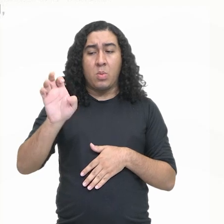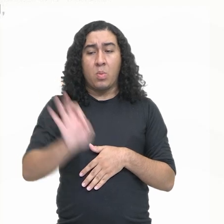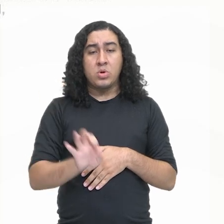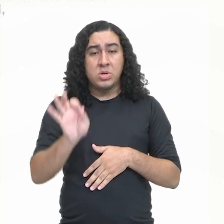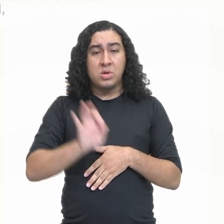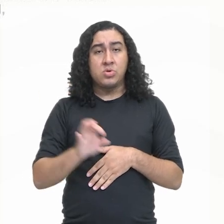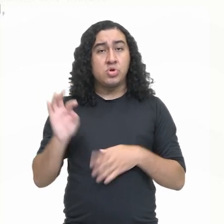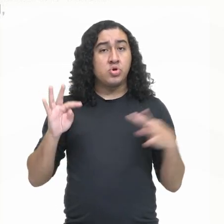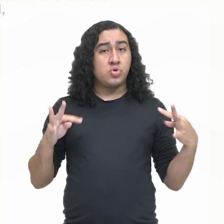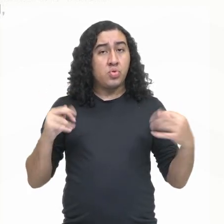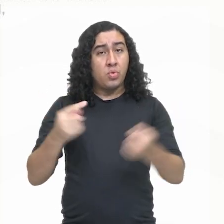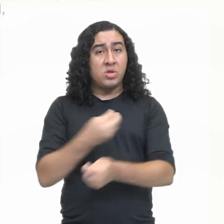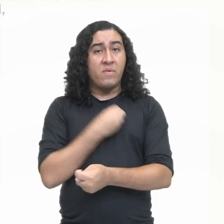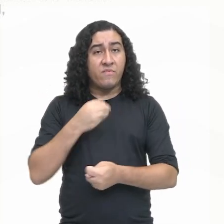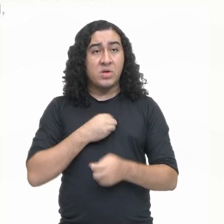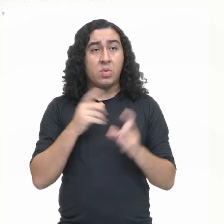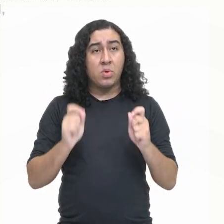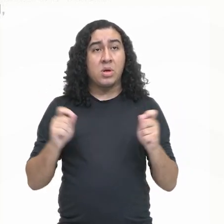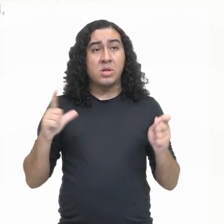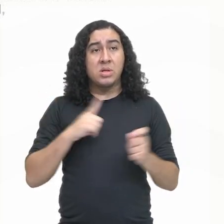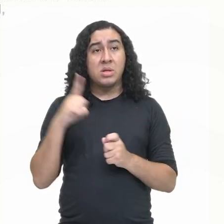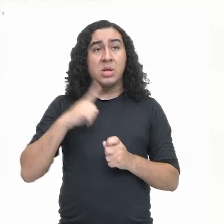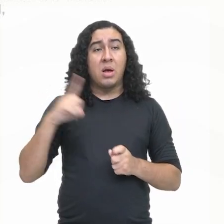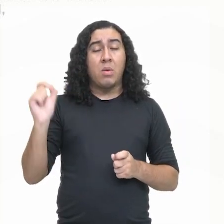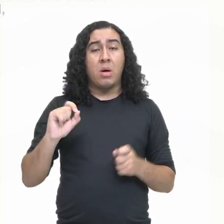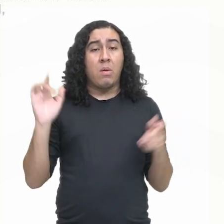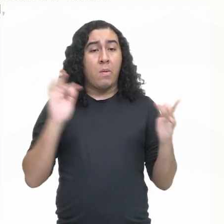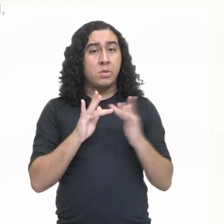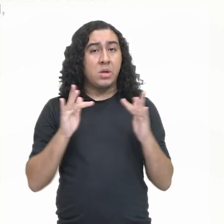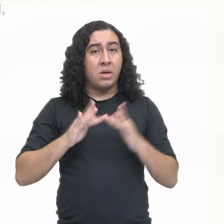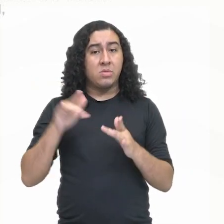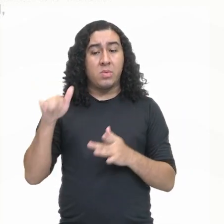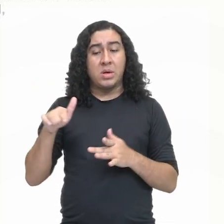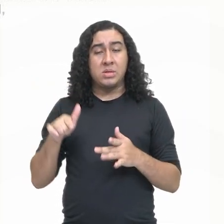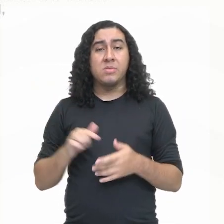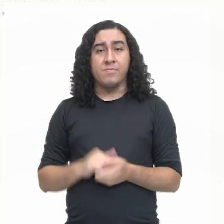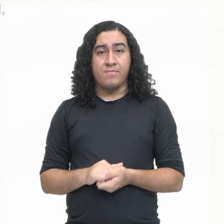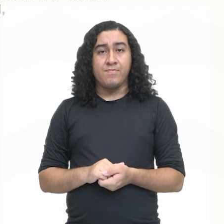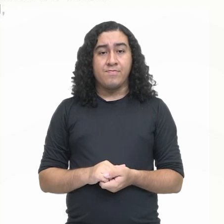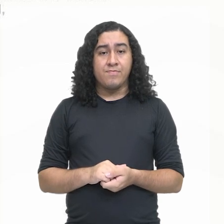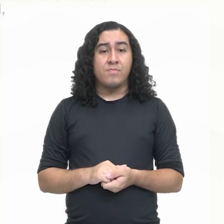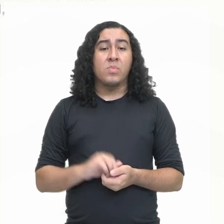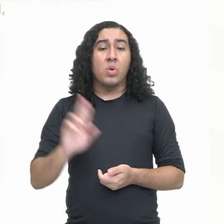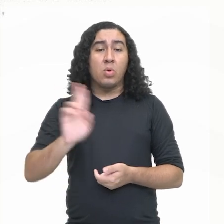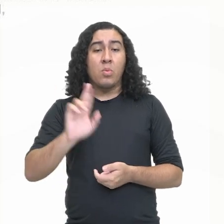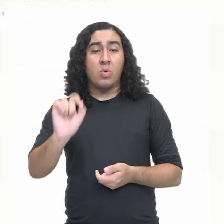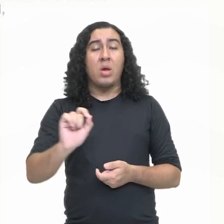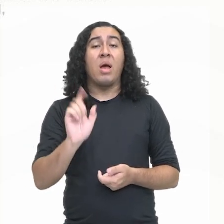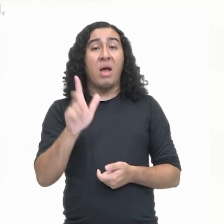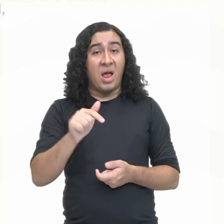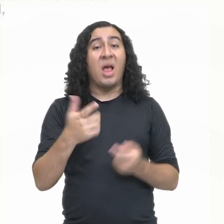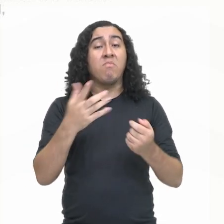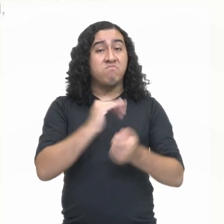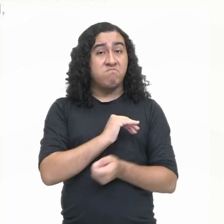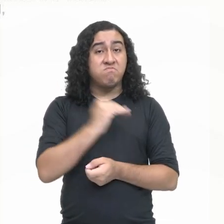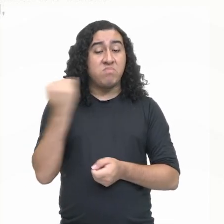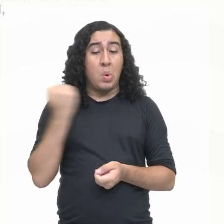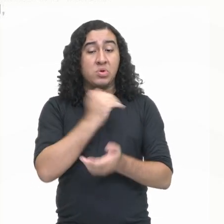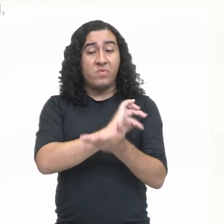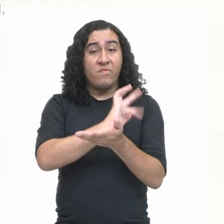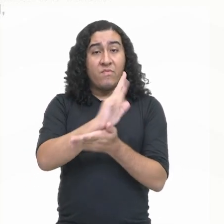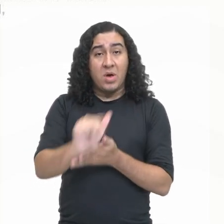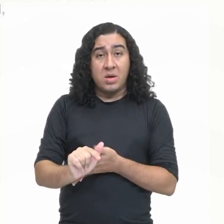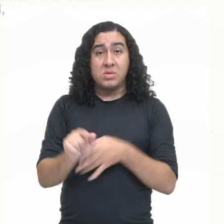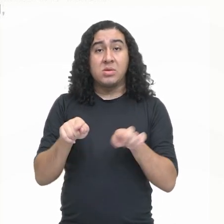95% dos seres foram atingidos. Essa extinção é conhecida como a Grande Morte e